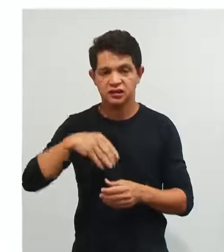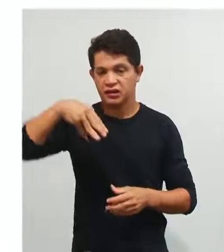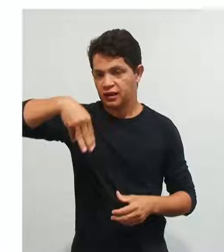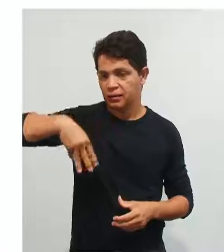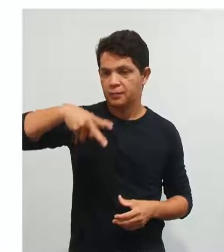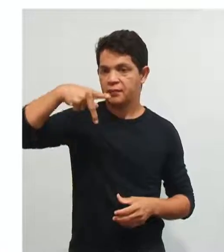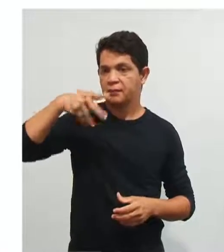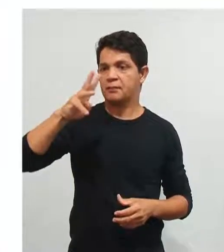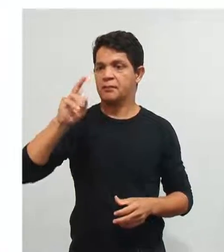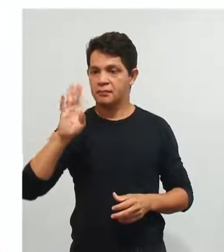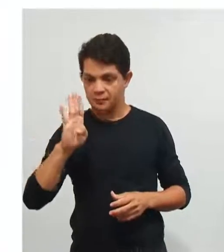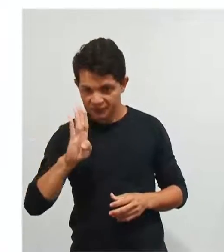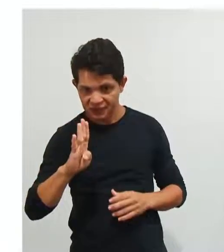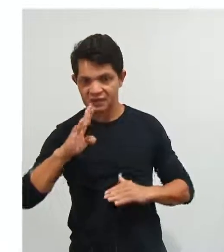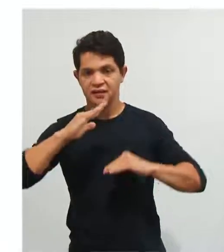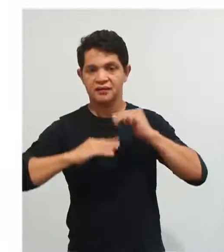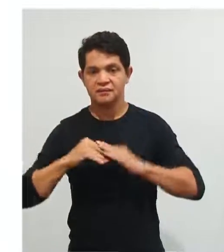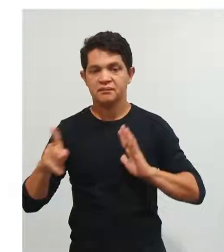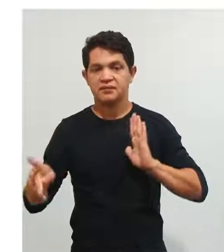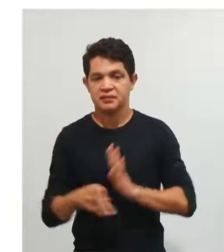da TV Record.